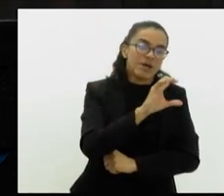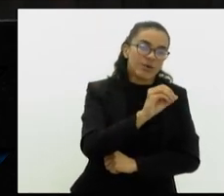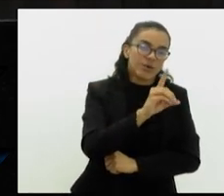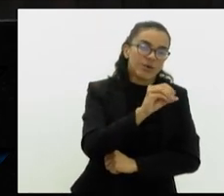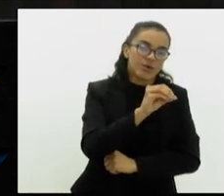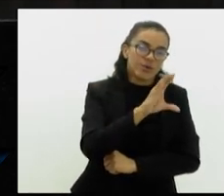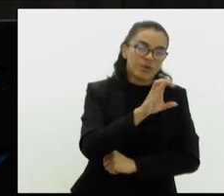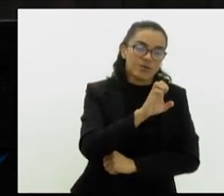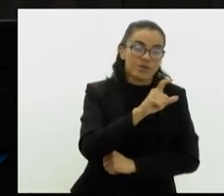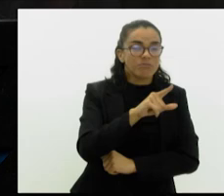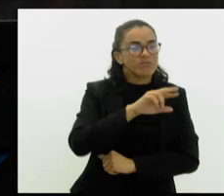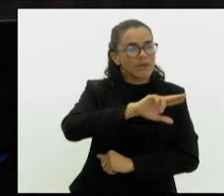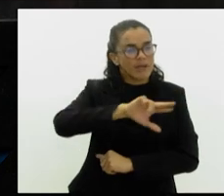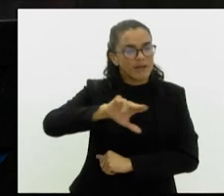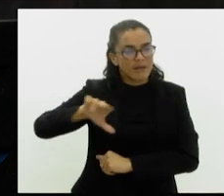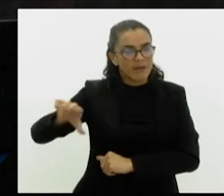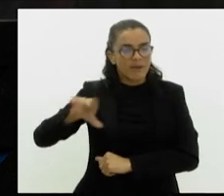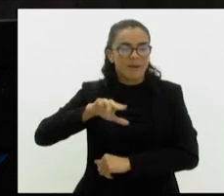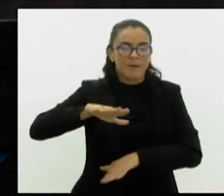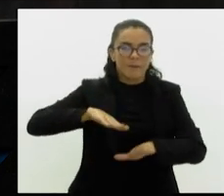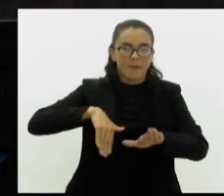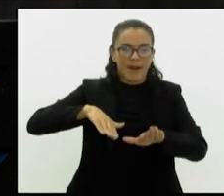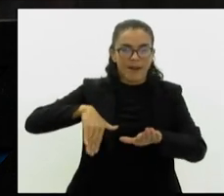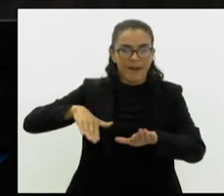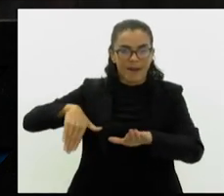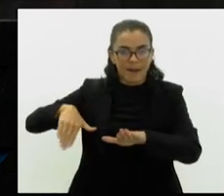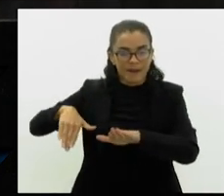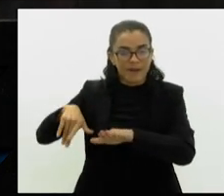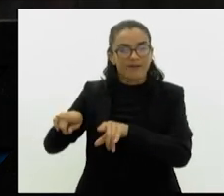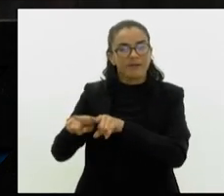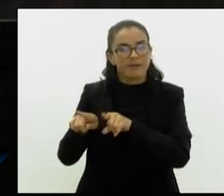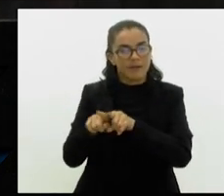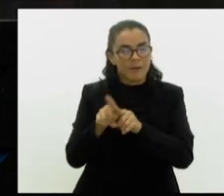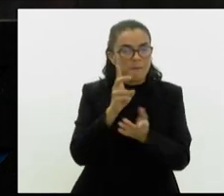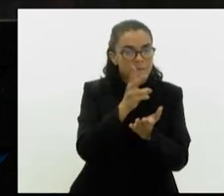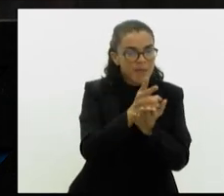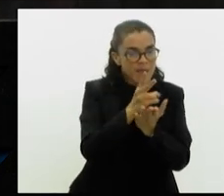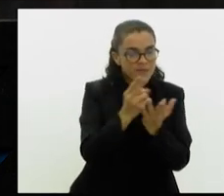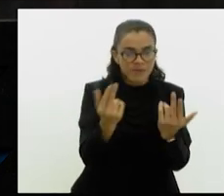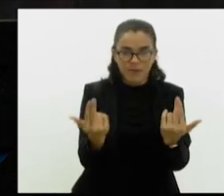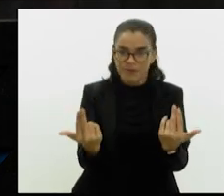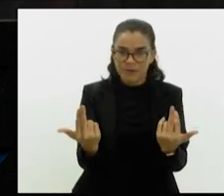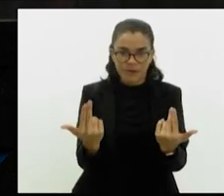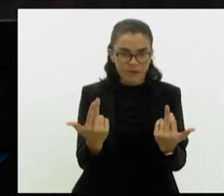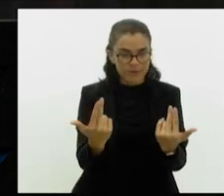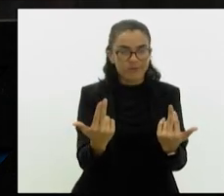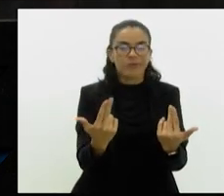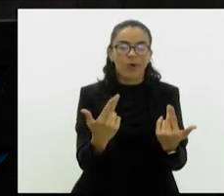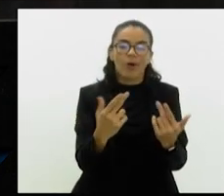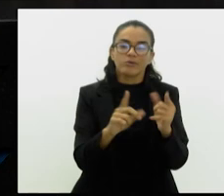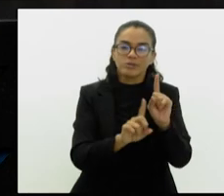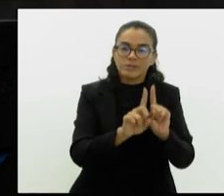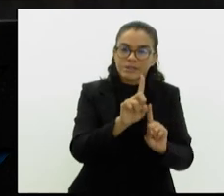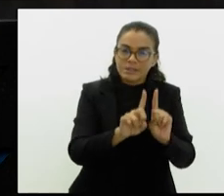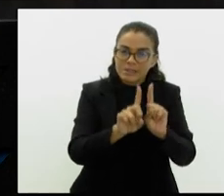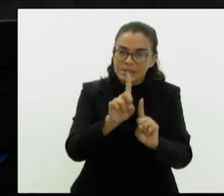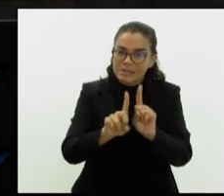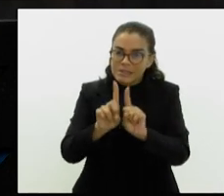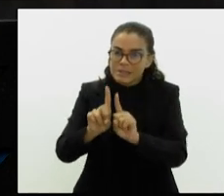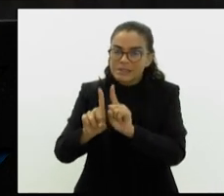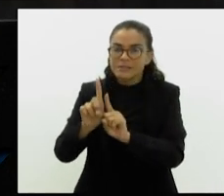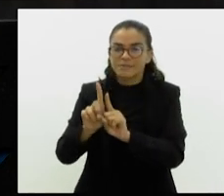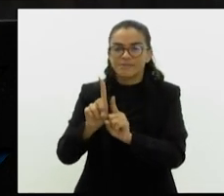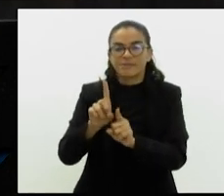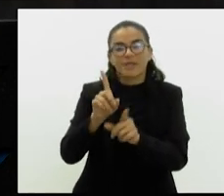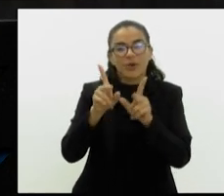outras praias que também já estão passando por este mesmo processo eh de licitação A exemplo do